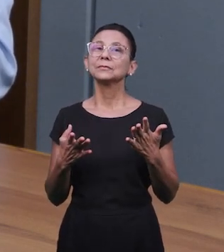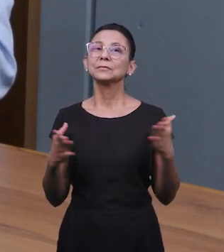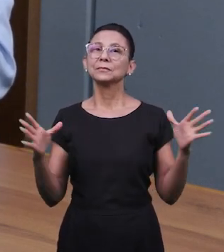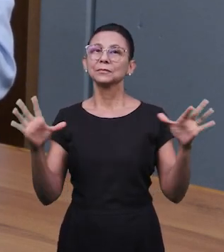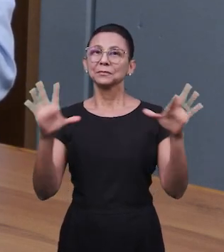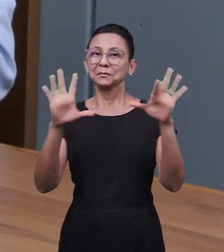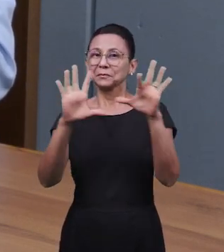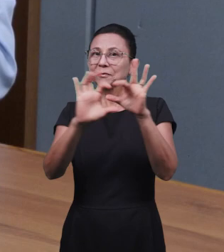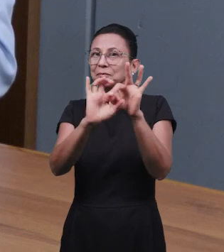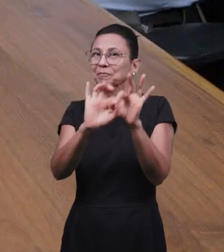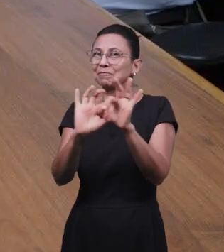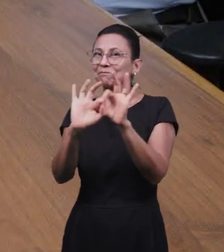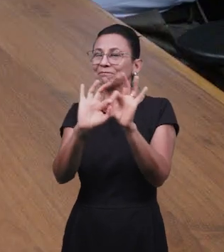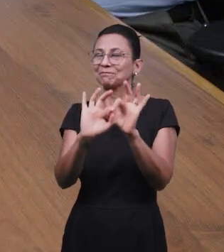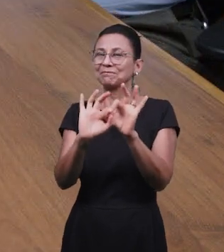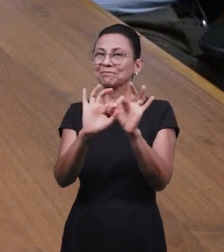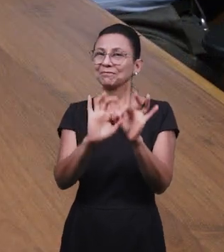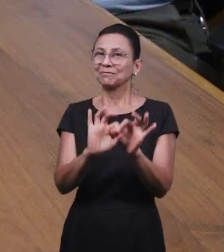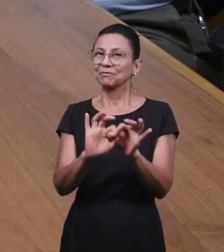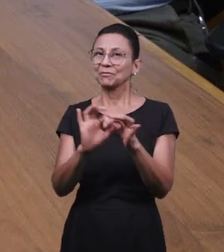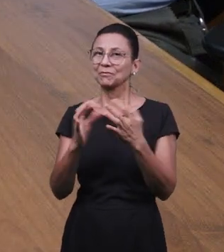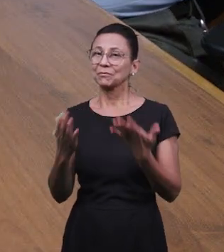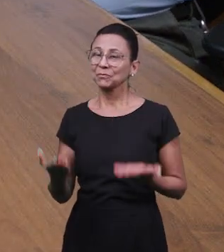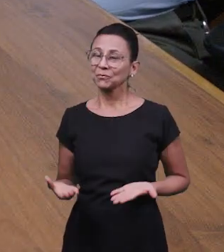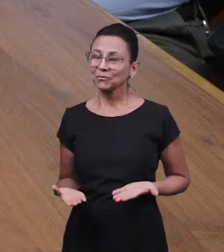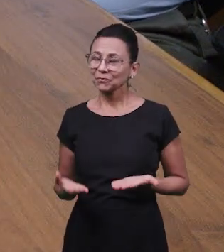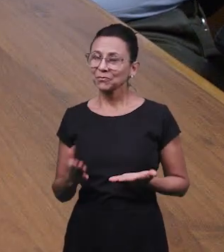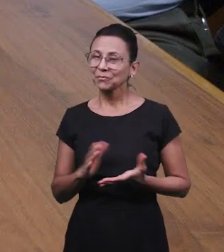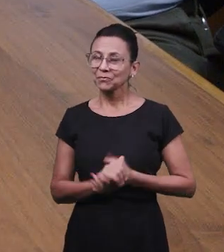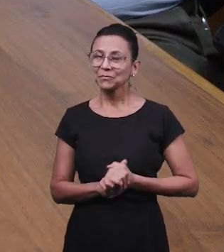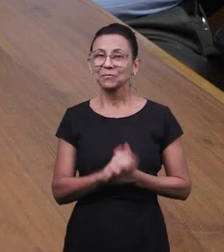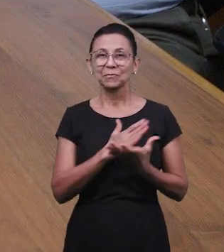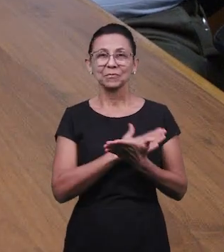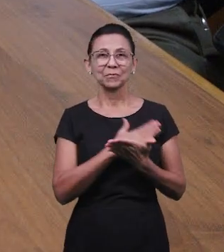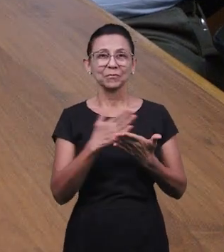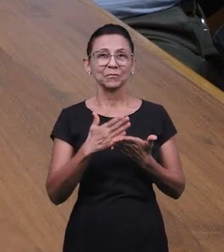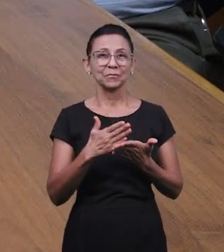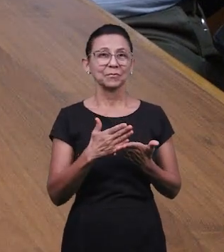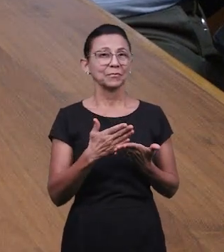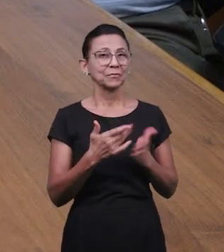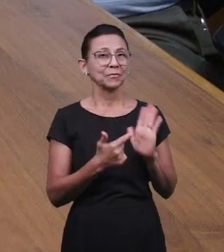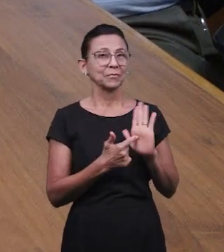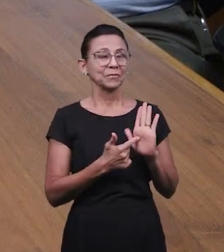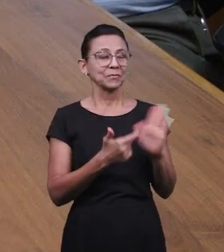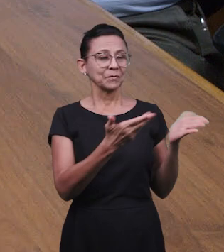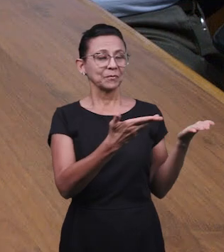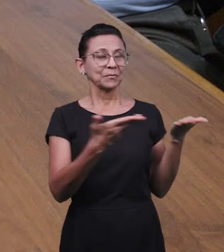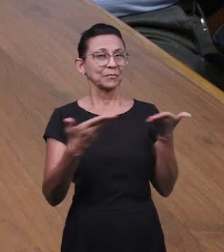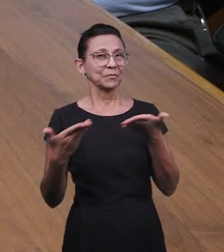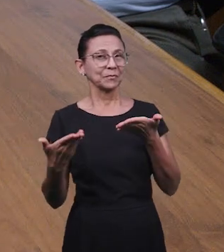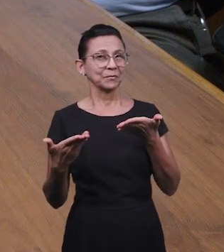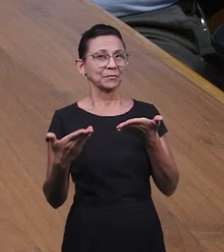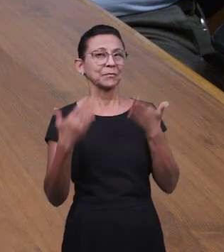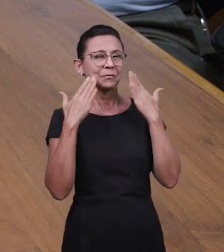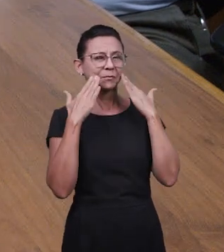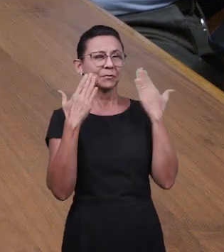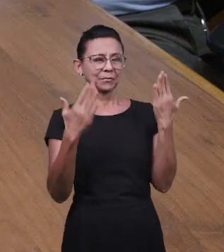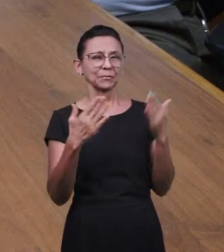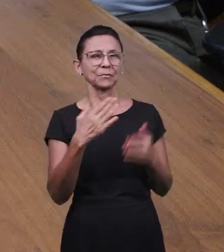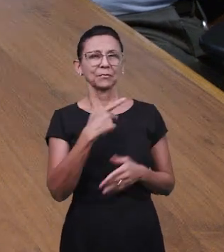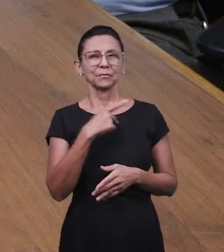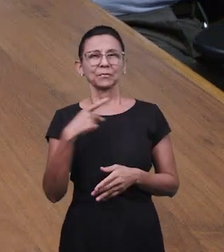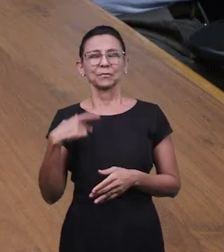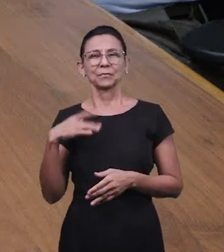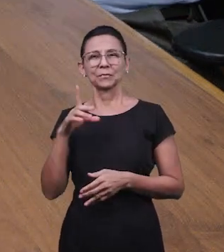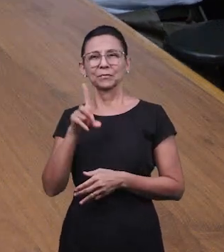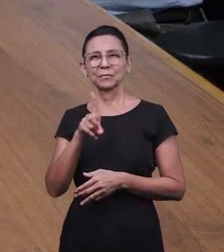é comunhão. E para esta edição do Conversas Bíblicas, mais uma vez eu recebo aqui o pastor Diniz Cipreste para falar sobre